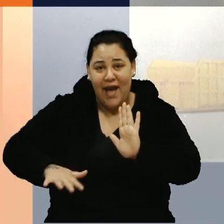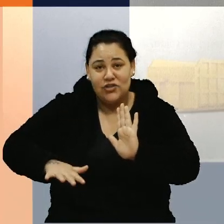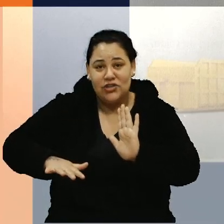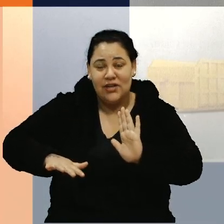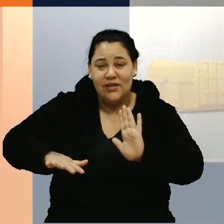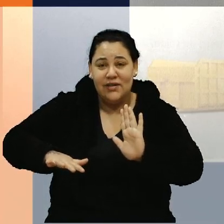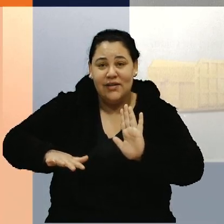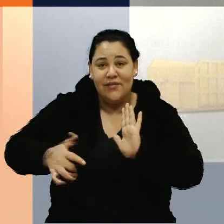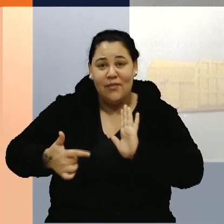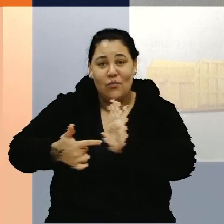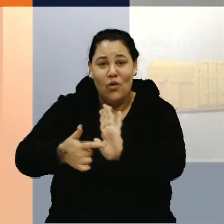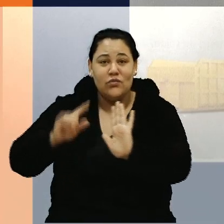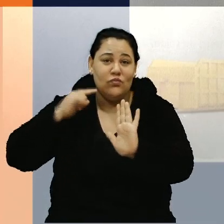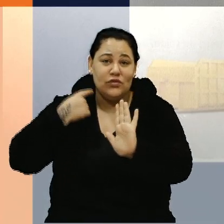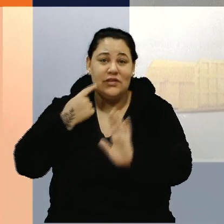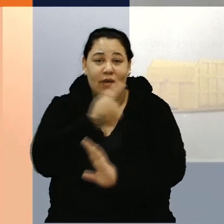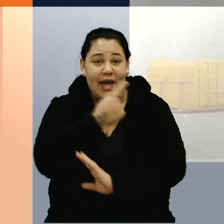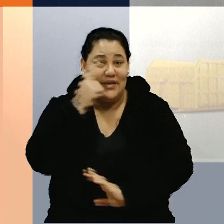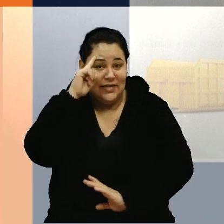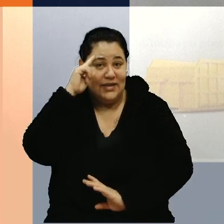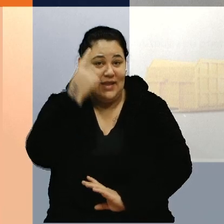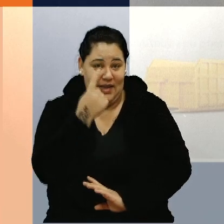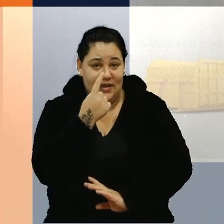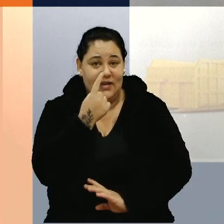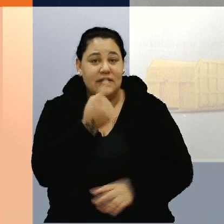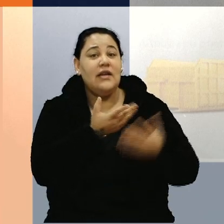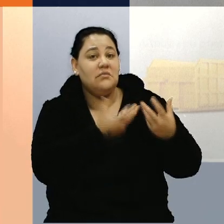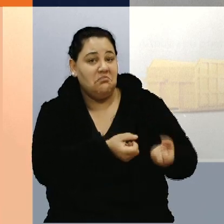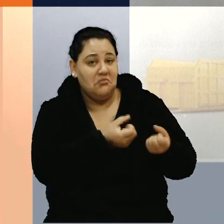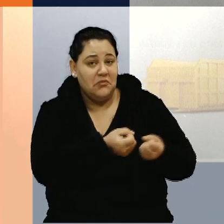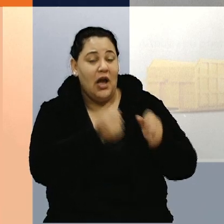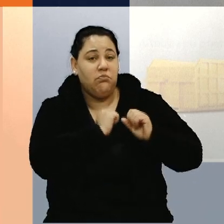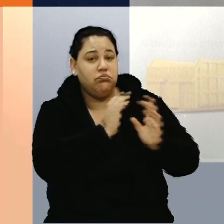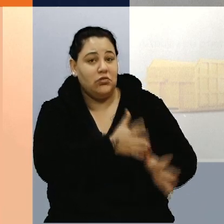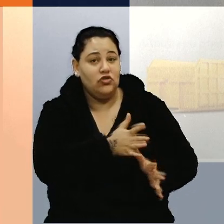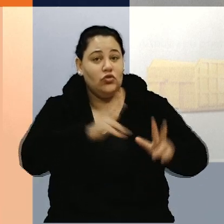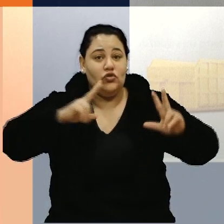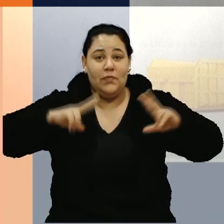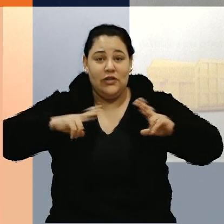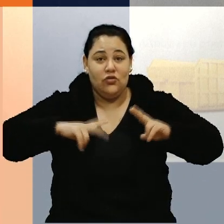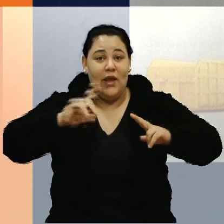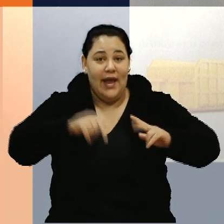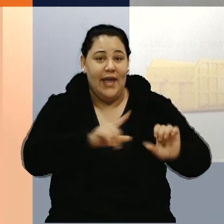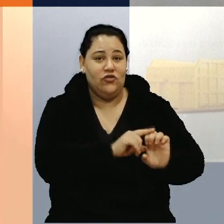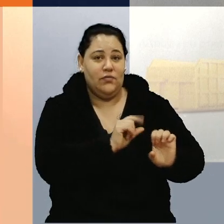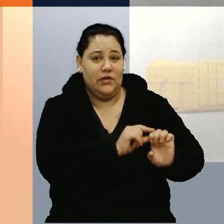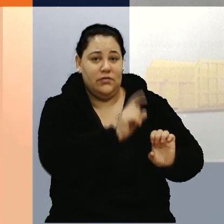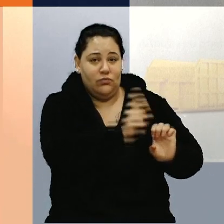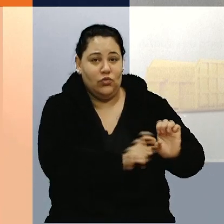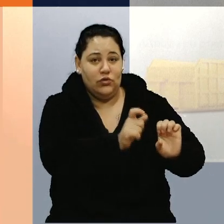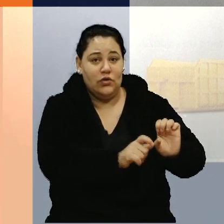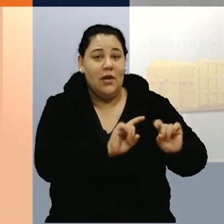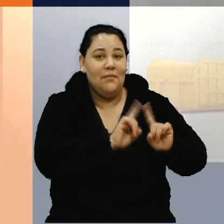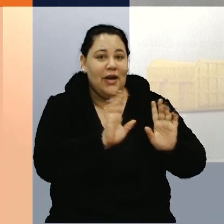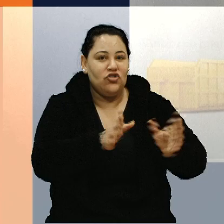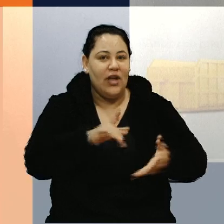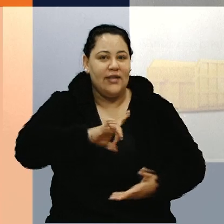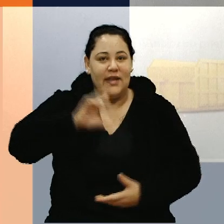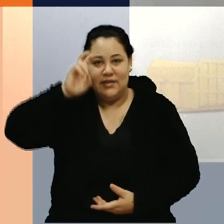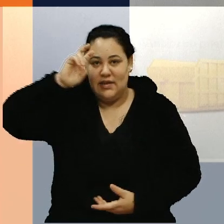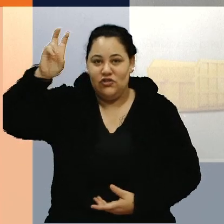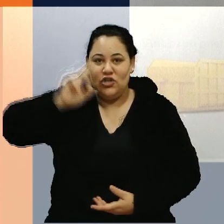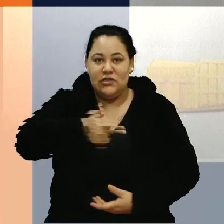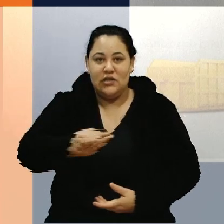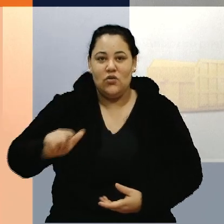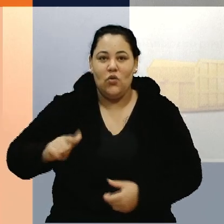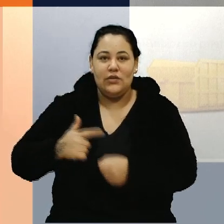bem acolhida, bem recebida, é uma da iniciativa privada, são de empresários, mas que já tem expertise em outras cidades